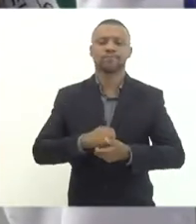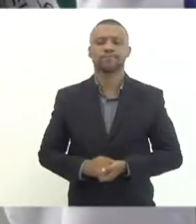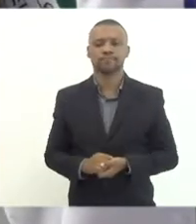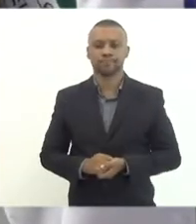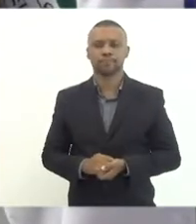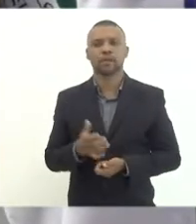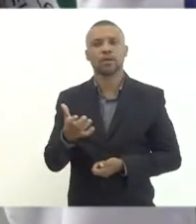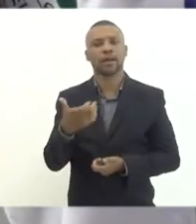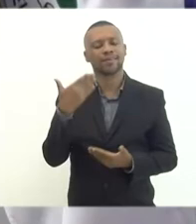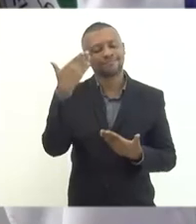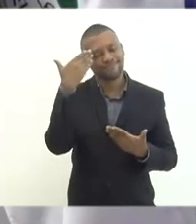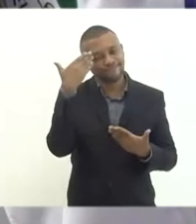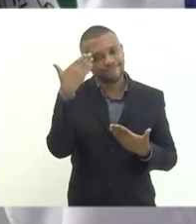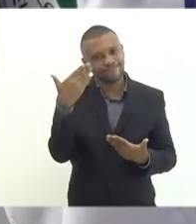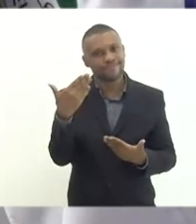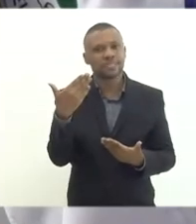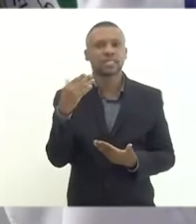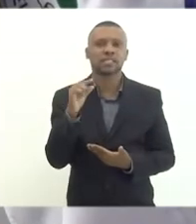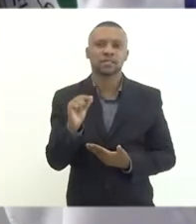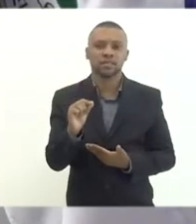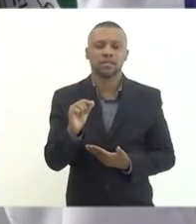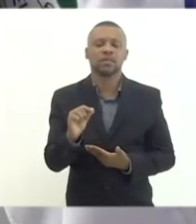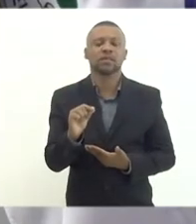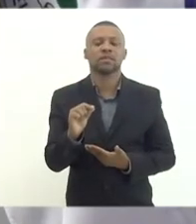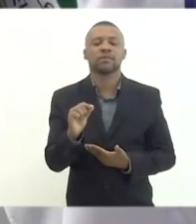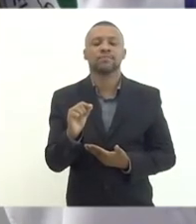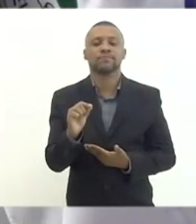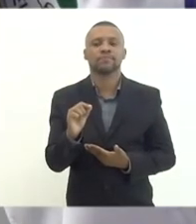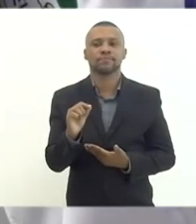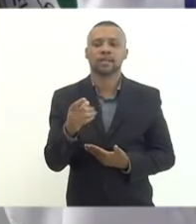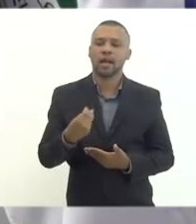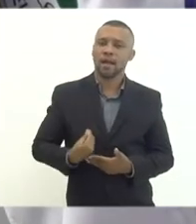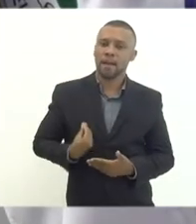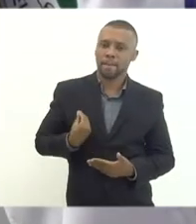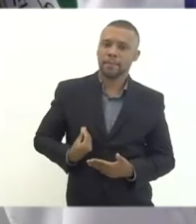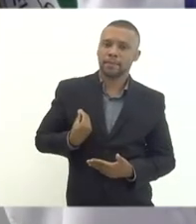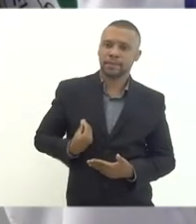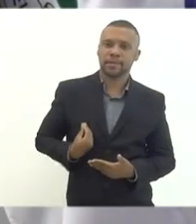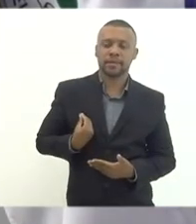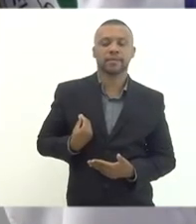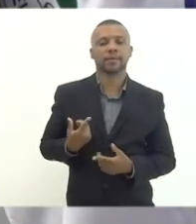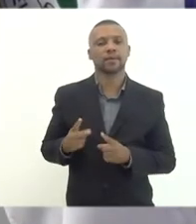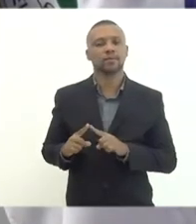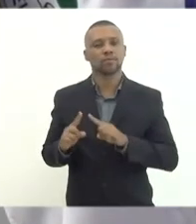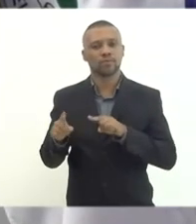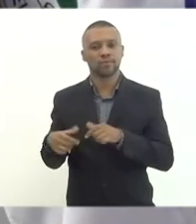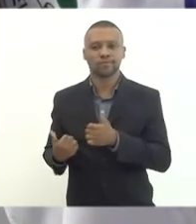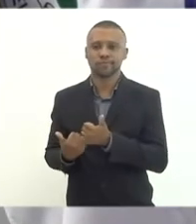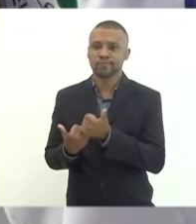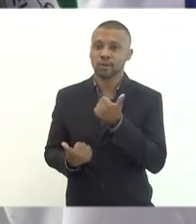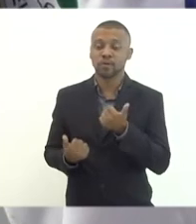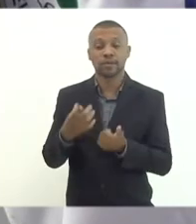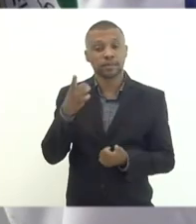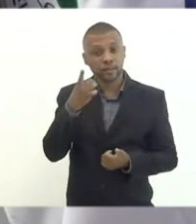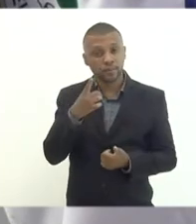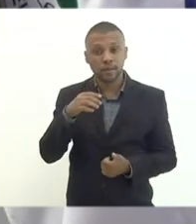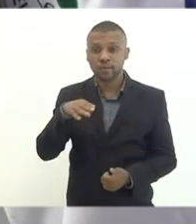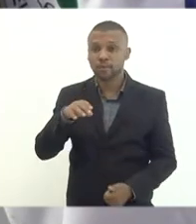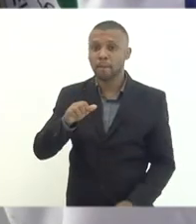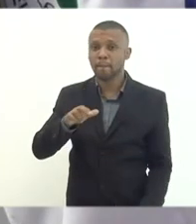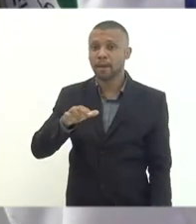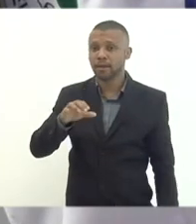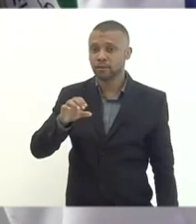quero que agradecer é a presença da assessoria do deputado mas Gualberto que tem acompanhado